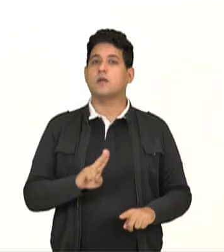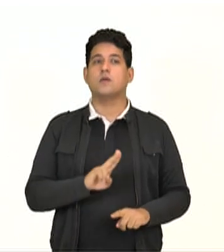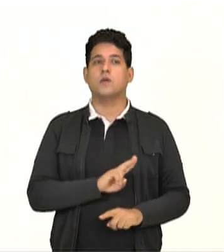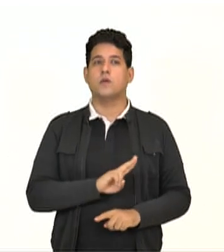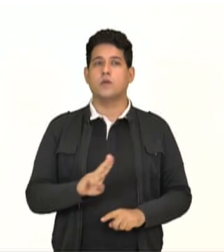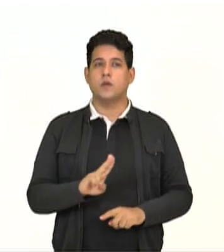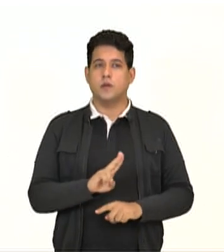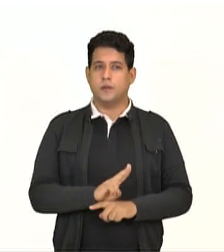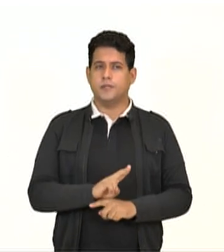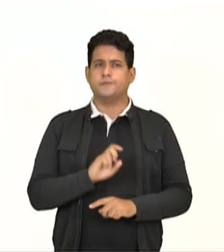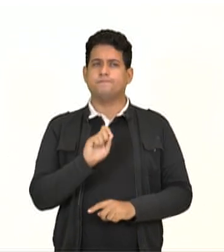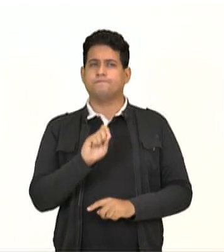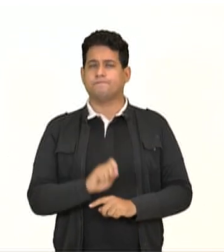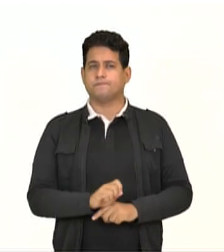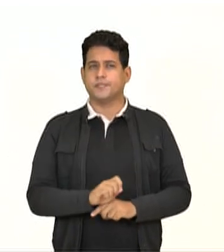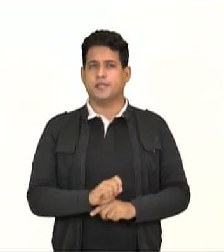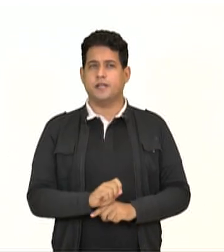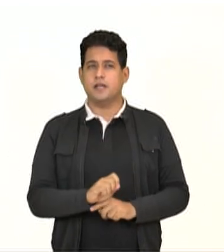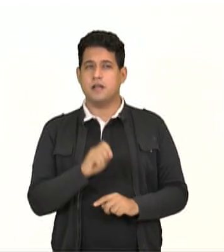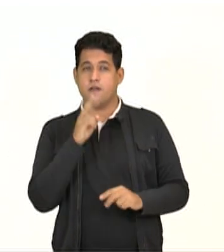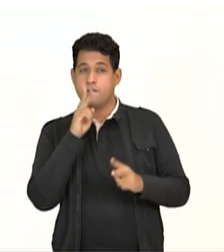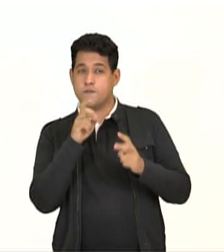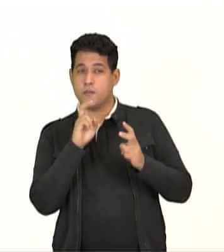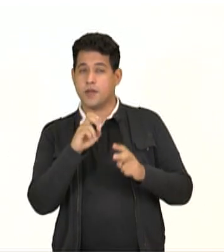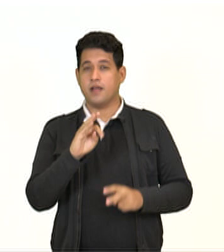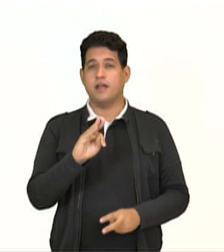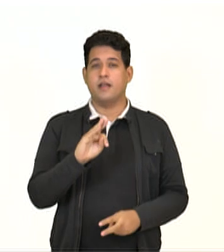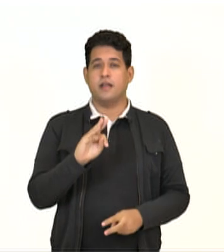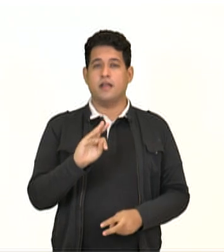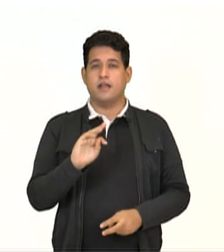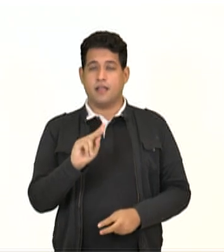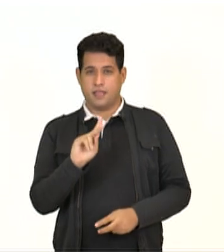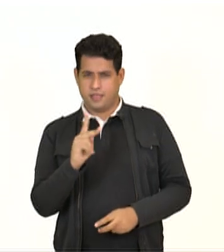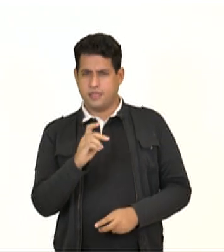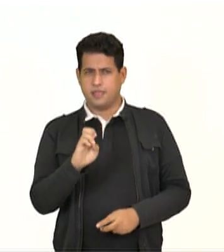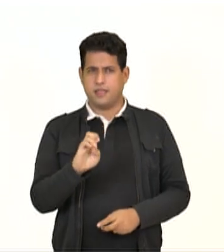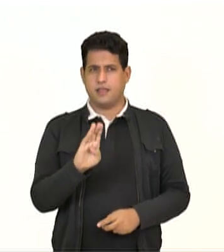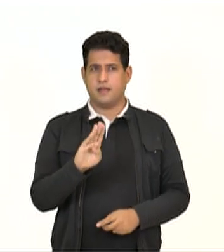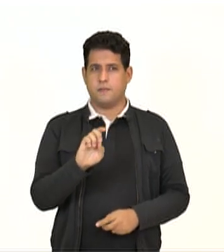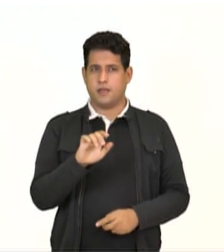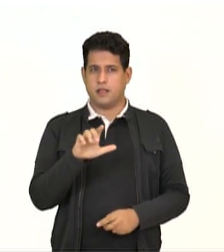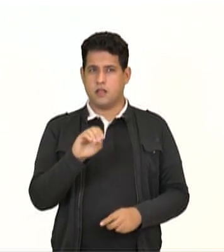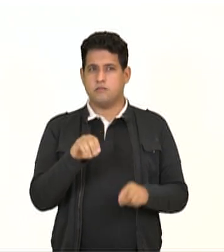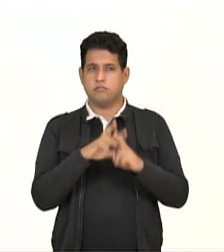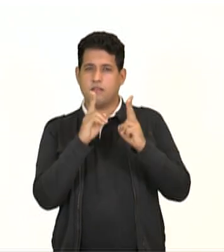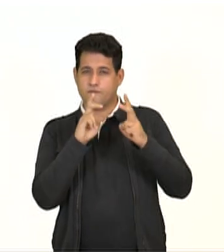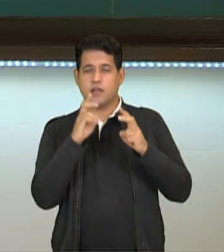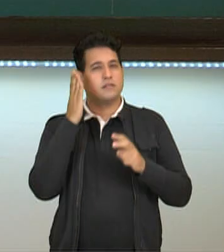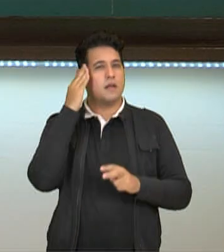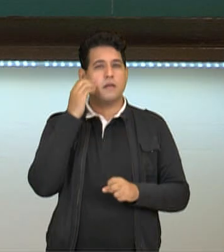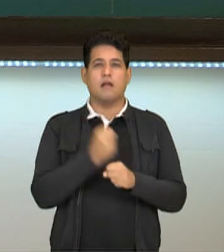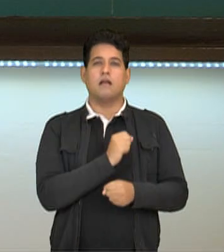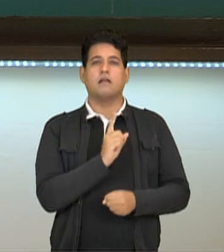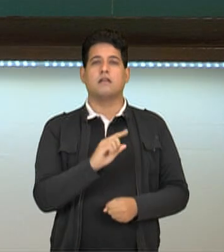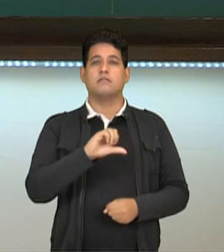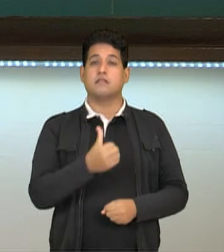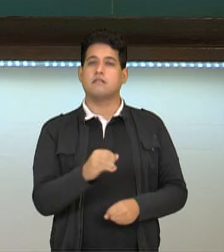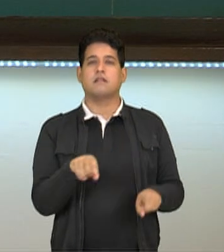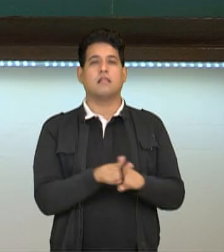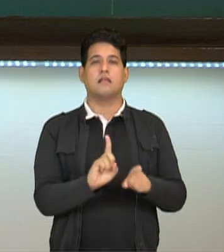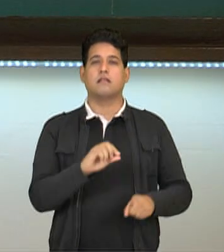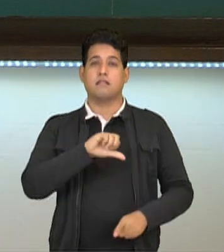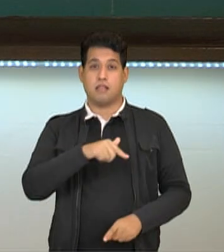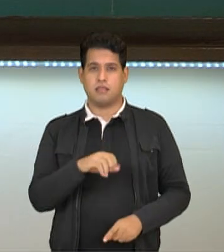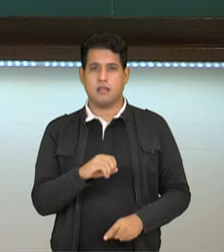The Beatles, que fez sucesso no mundo todo. Você sabia que em algumas décadas, como a década de 60 e de